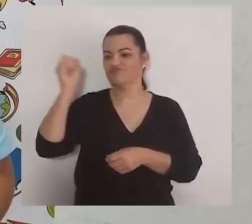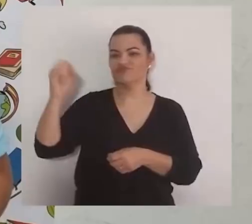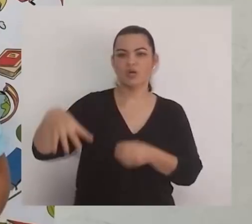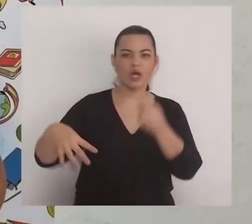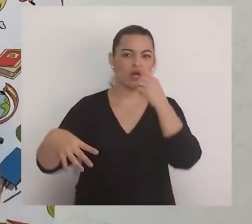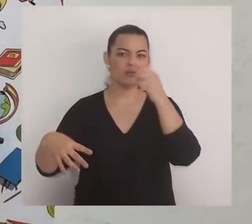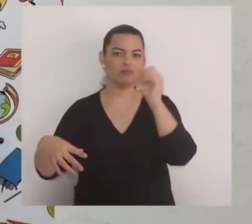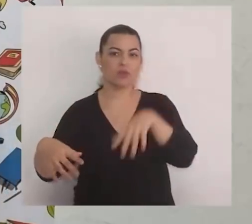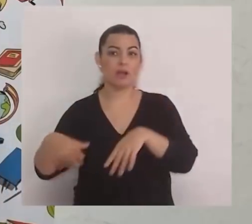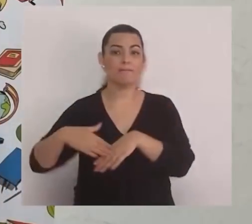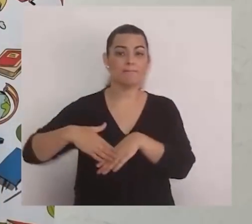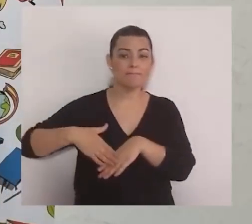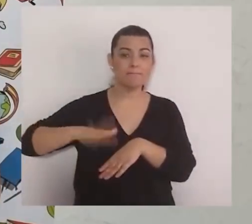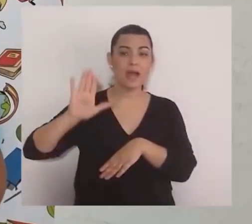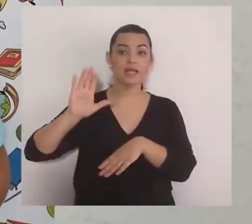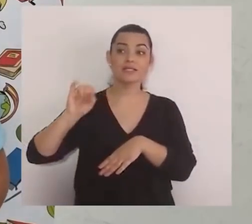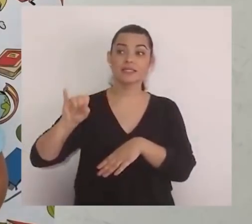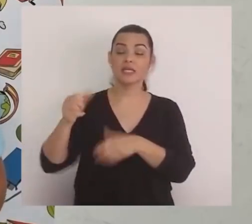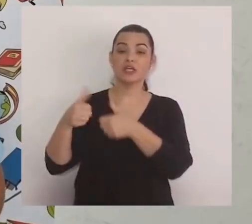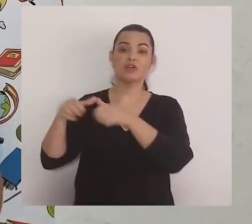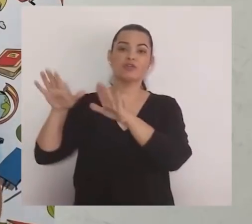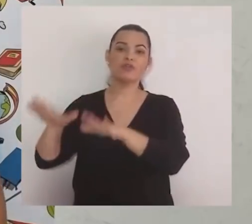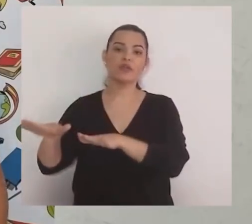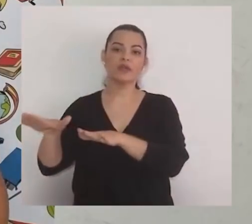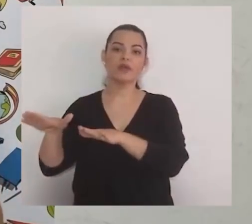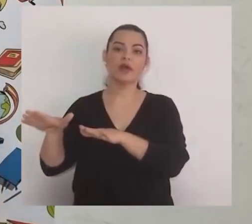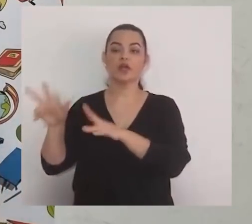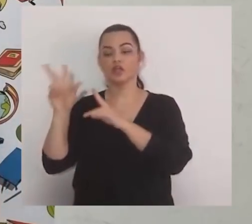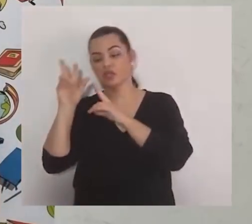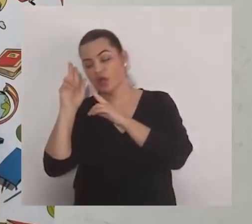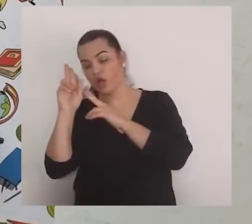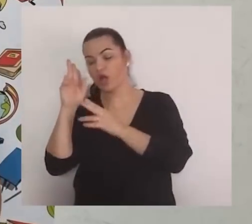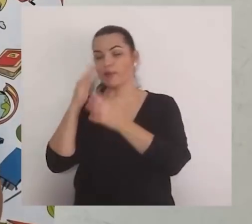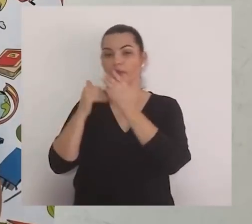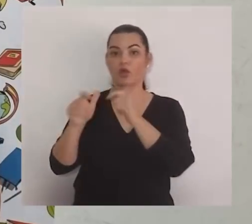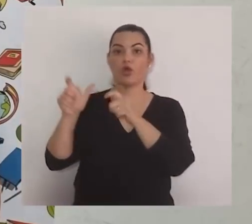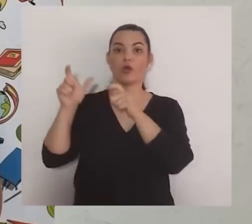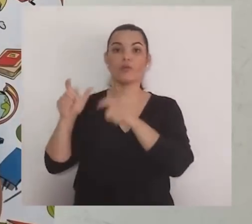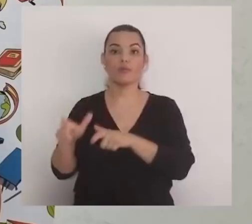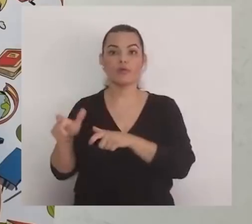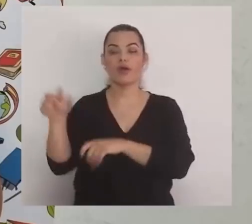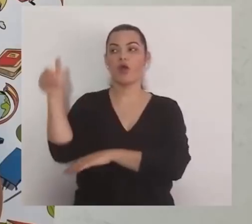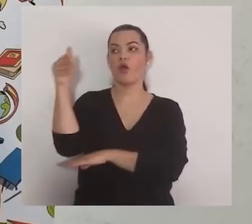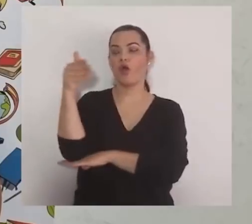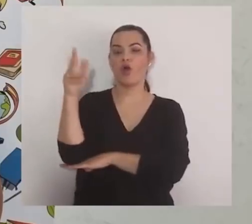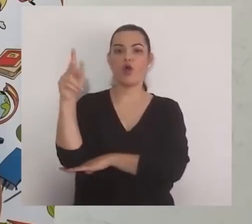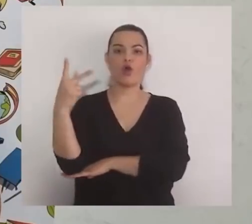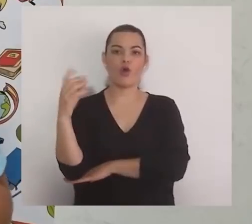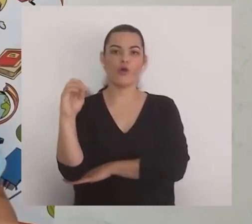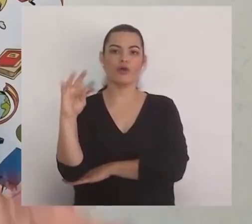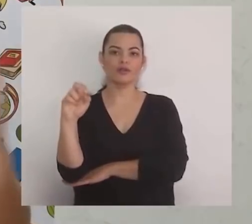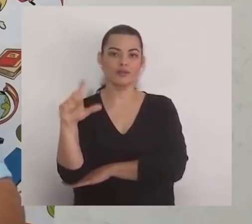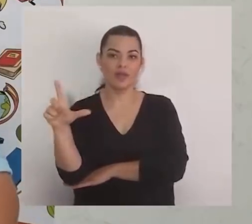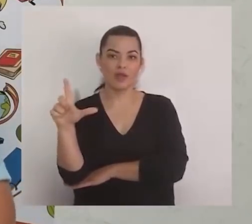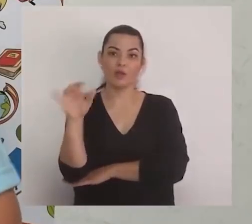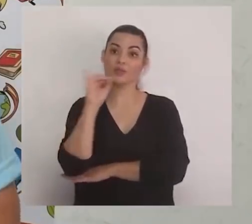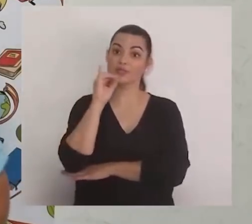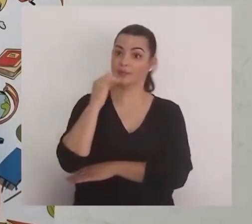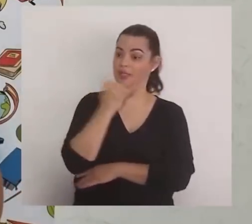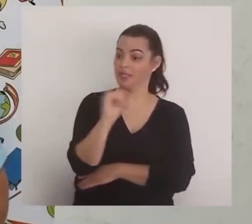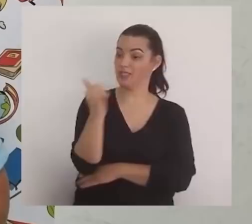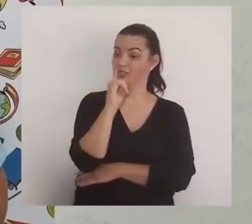porque isso, primeiro, né, é uma questão de educação, e segundo, porque esses espaços, eles têm